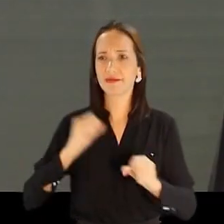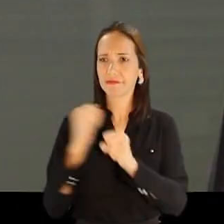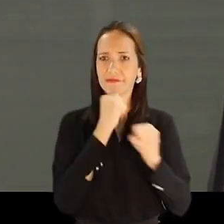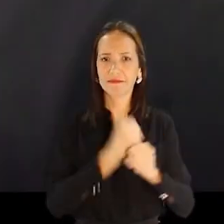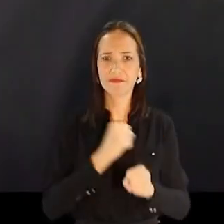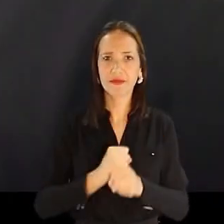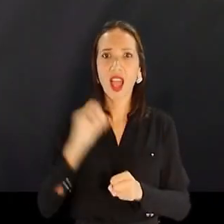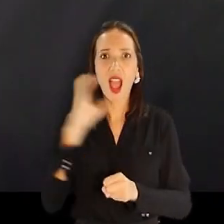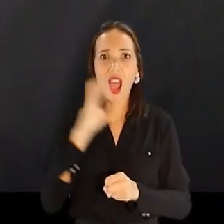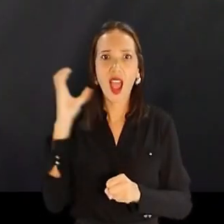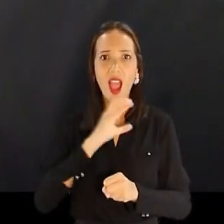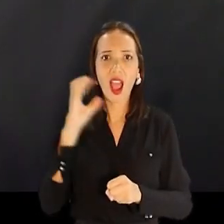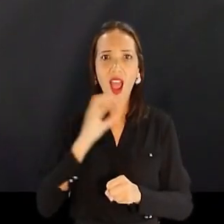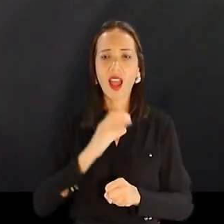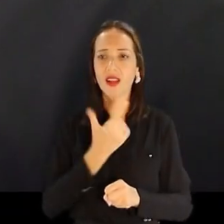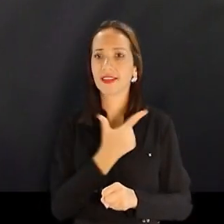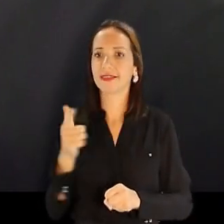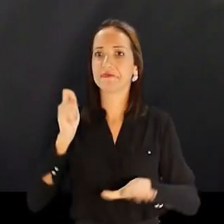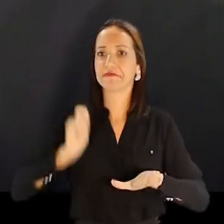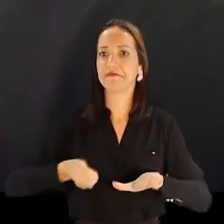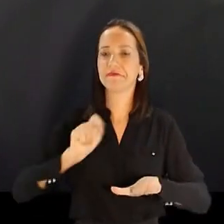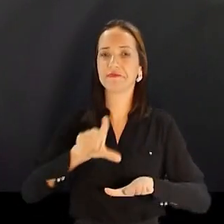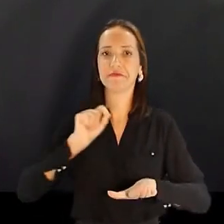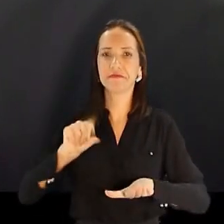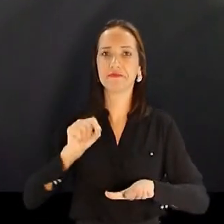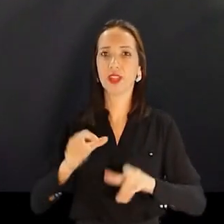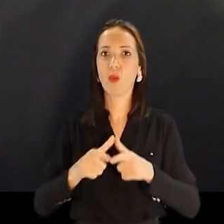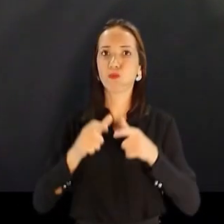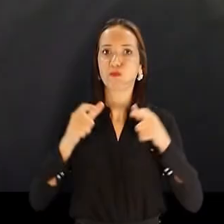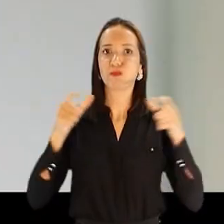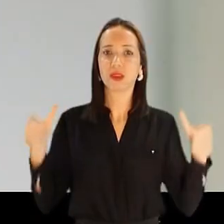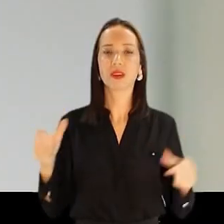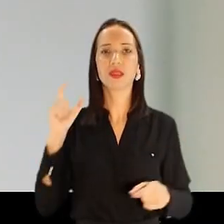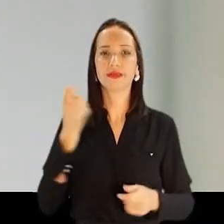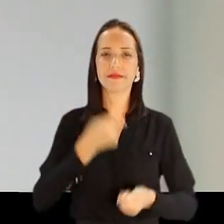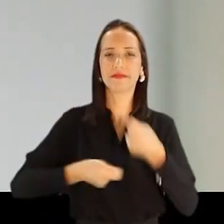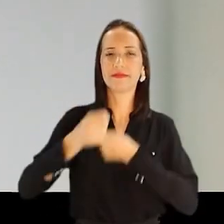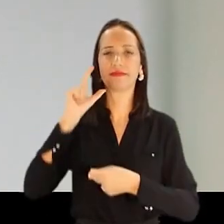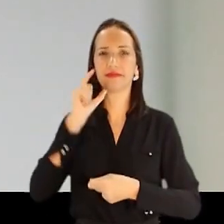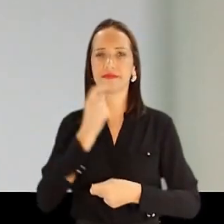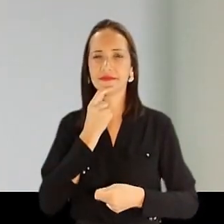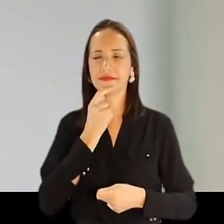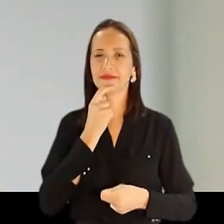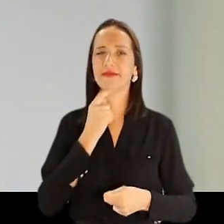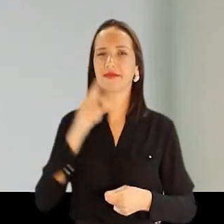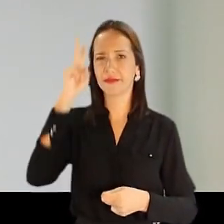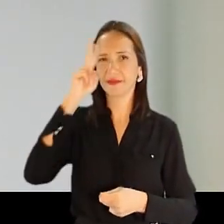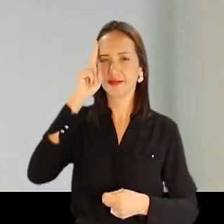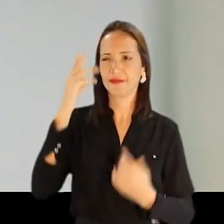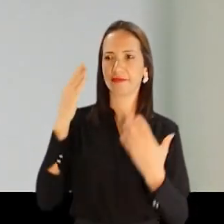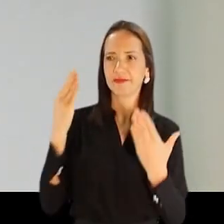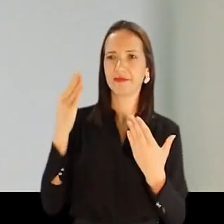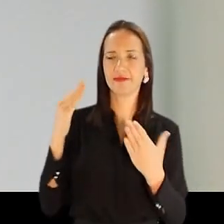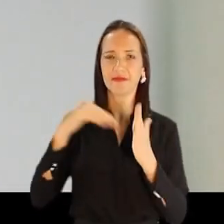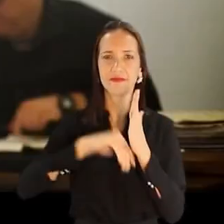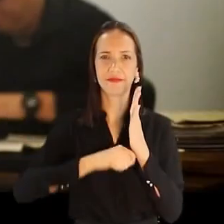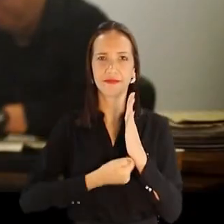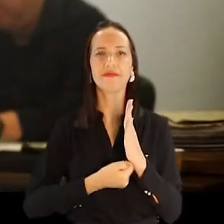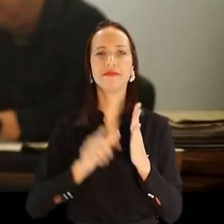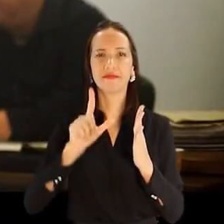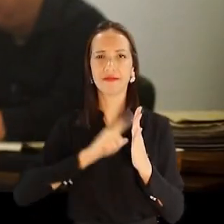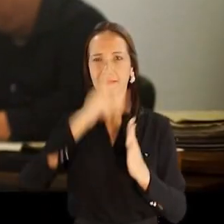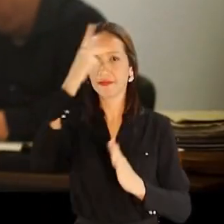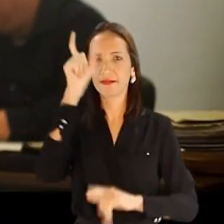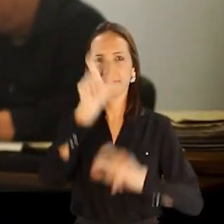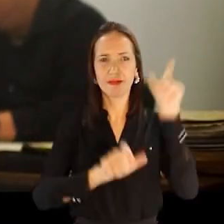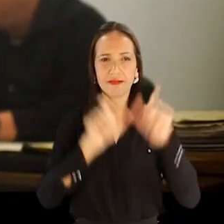sem licitação cresceu exponencialmente durante a gestão de Ricardo Nunes? Esta é uma história cercada de mistérios, suspeitas e